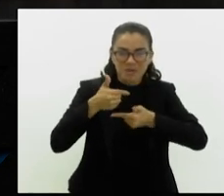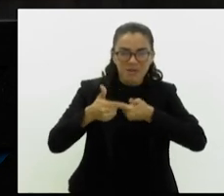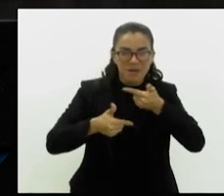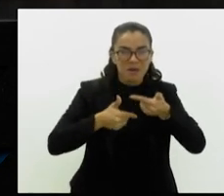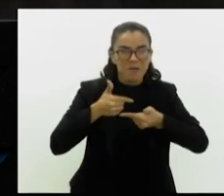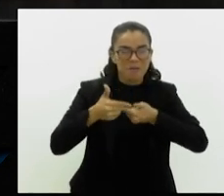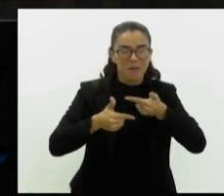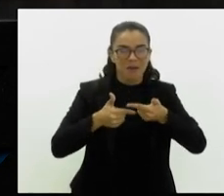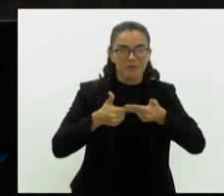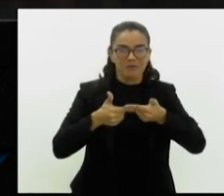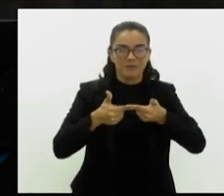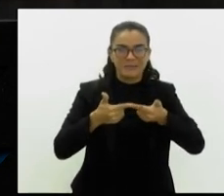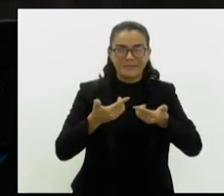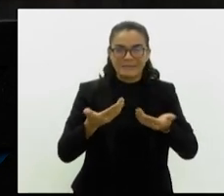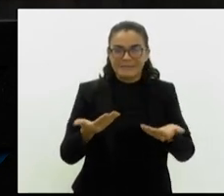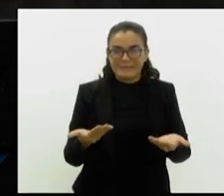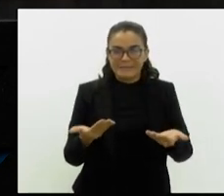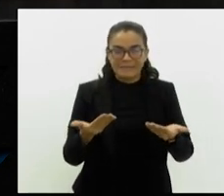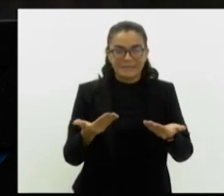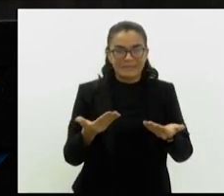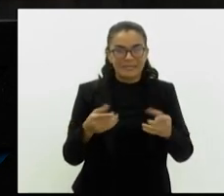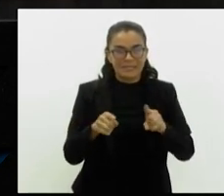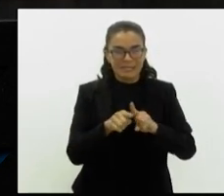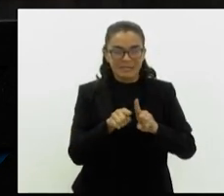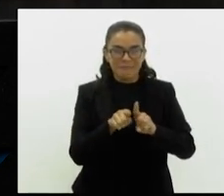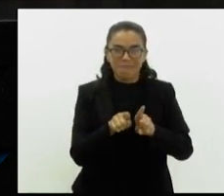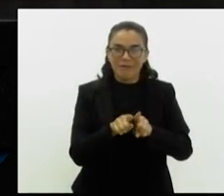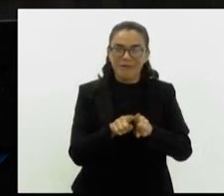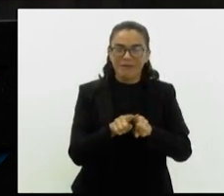mandato que aparentemente